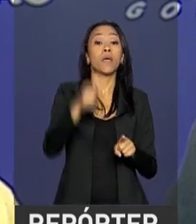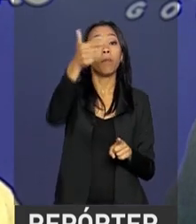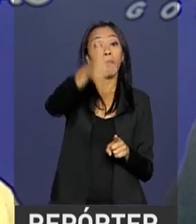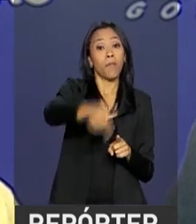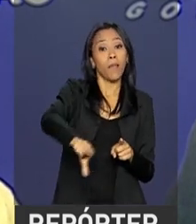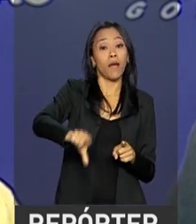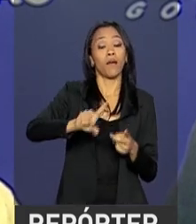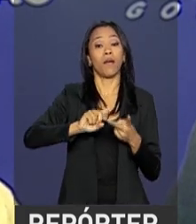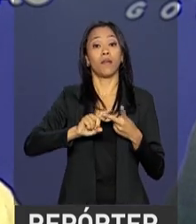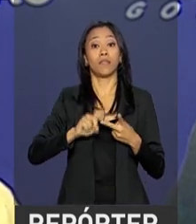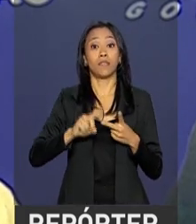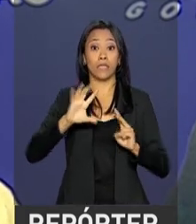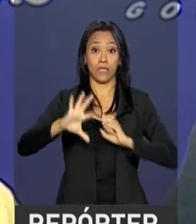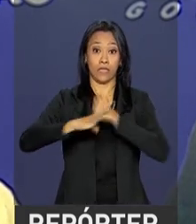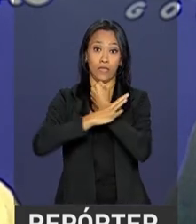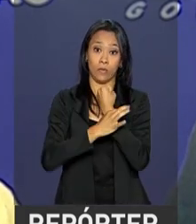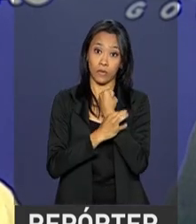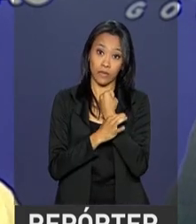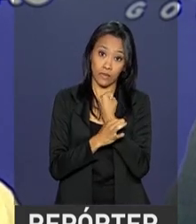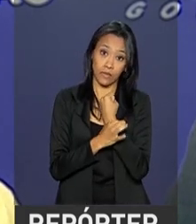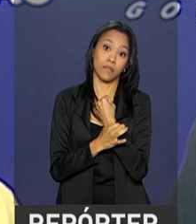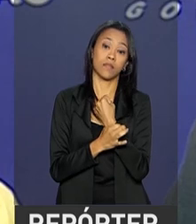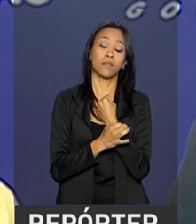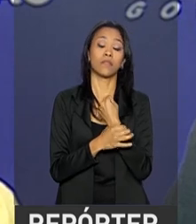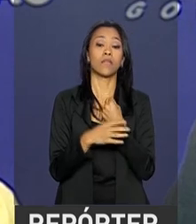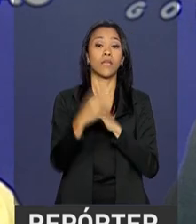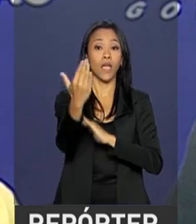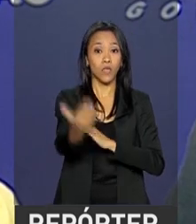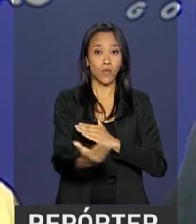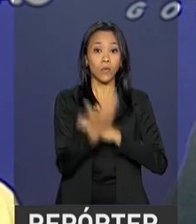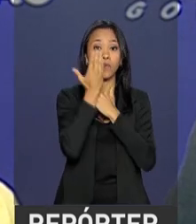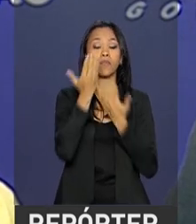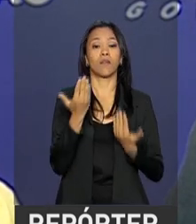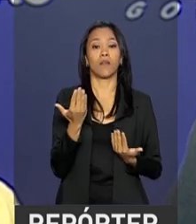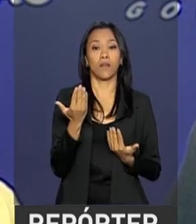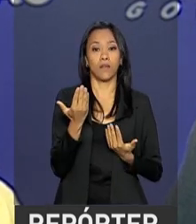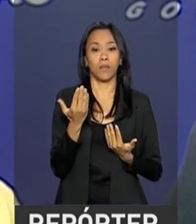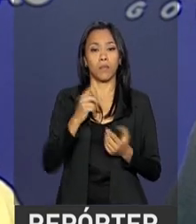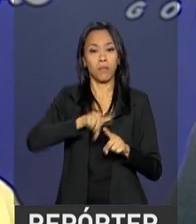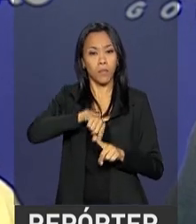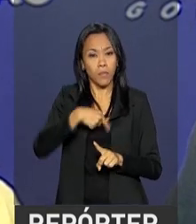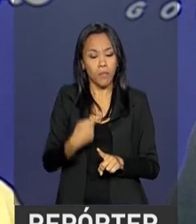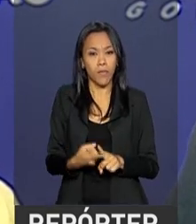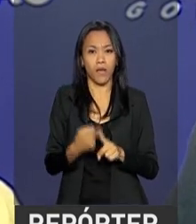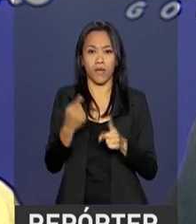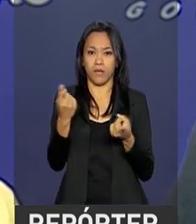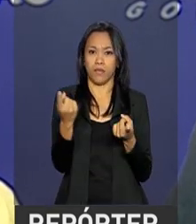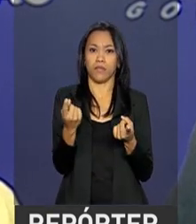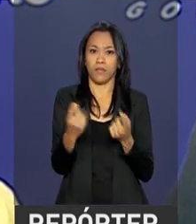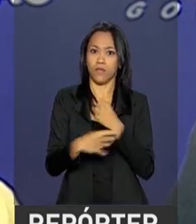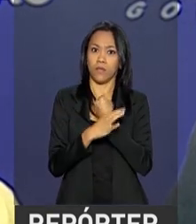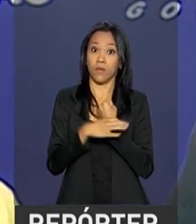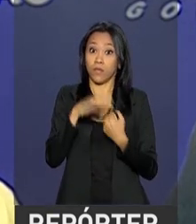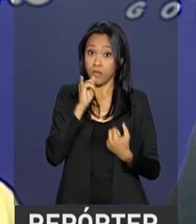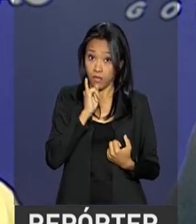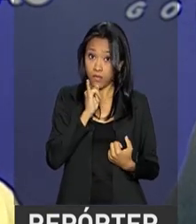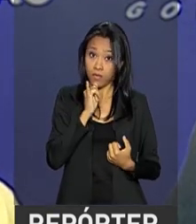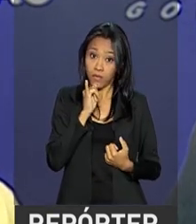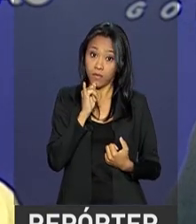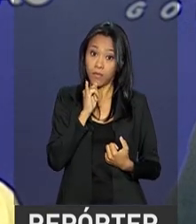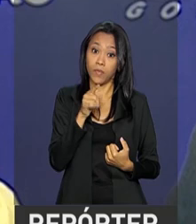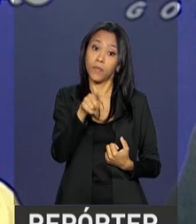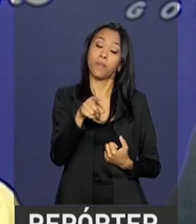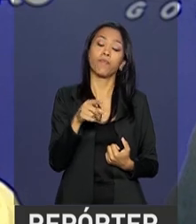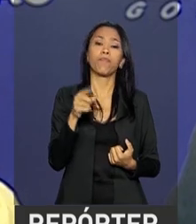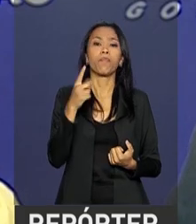mecanismos de segurança que contribuíram para a maior segurança no exame como por exemplo a